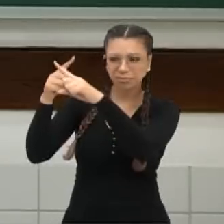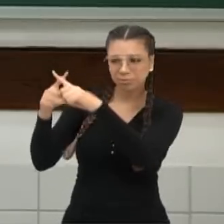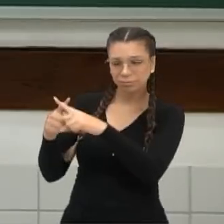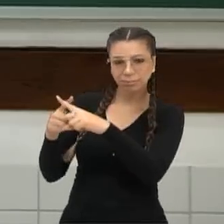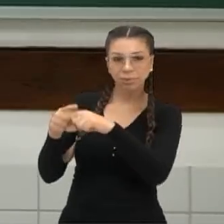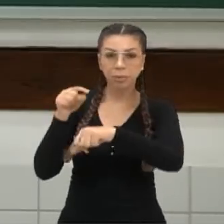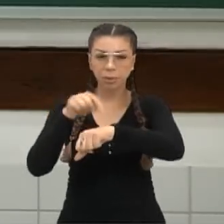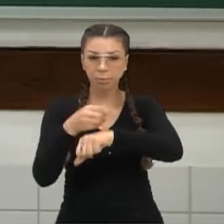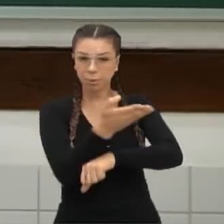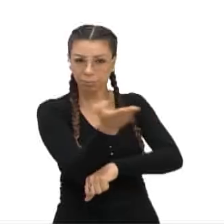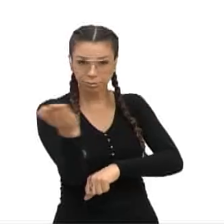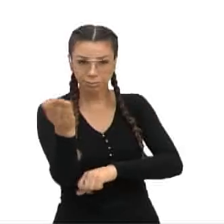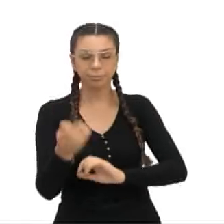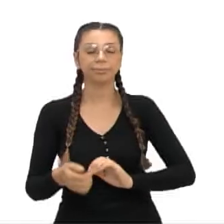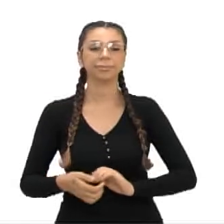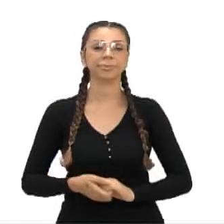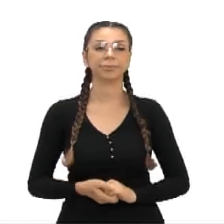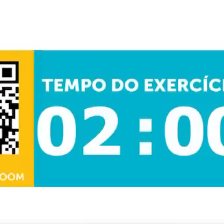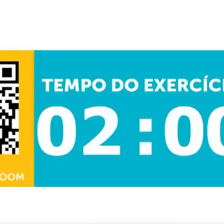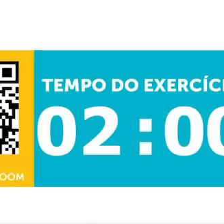Um tempinho aí para vocês.